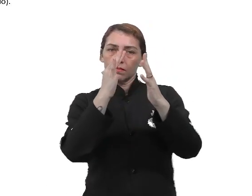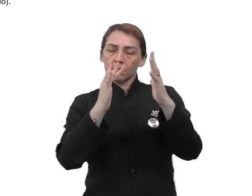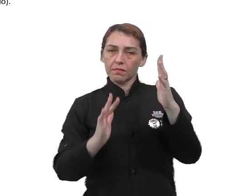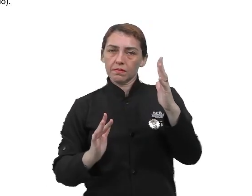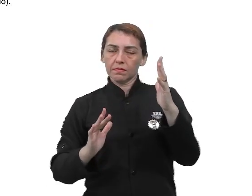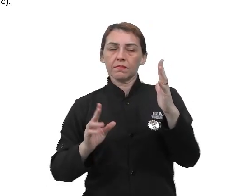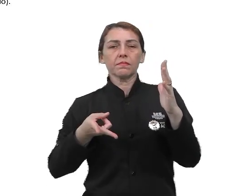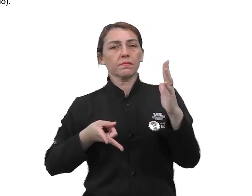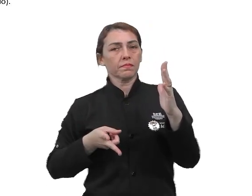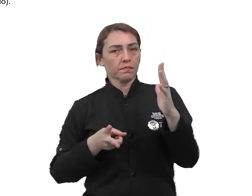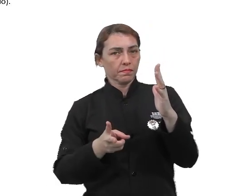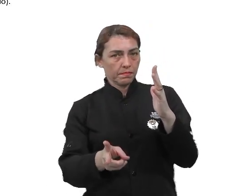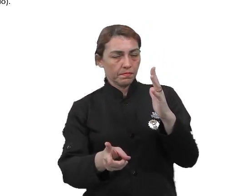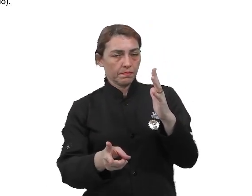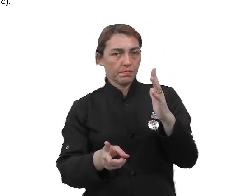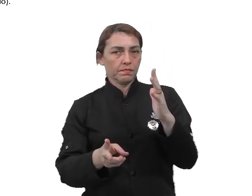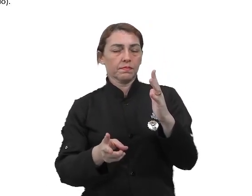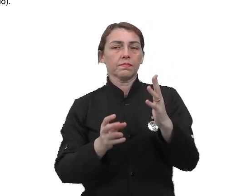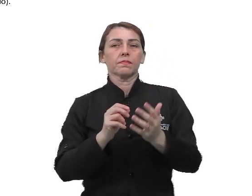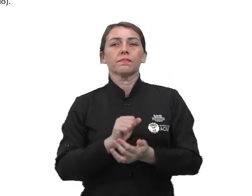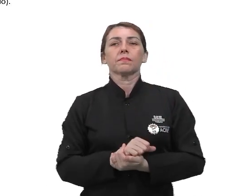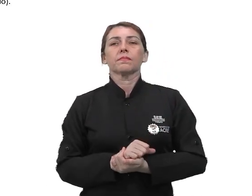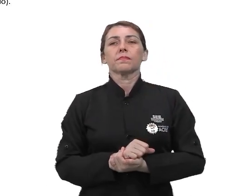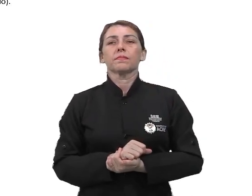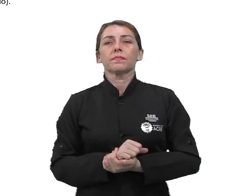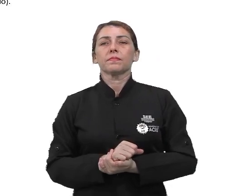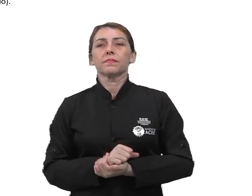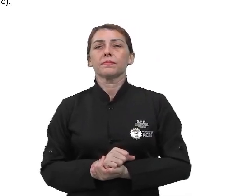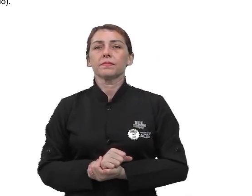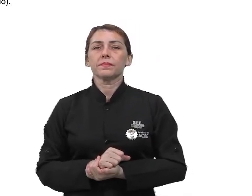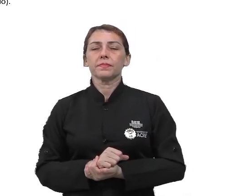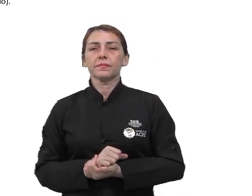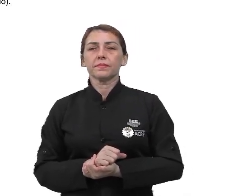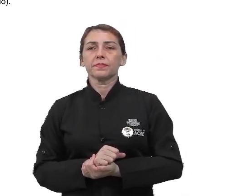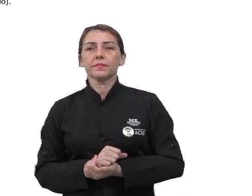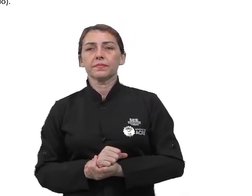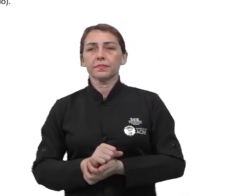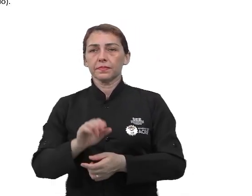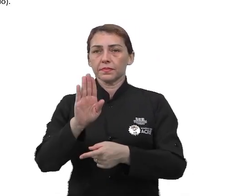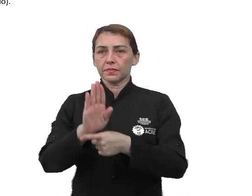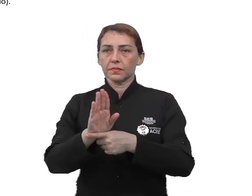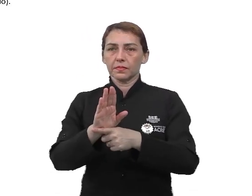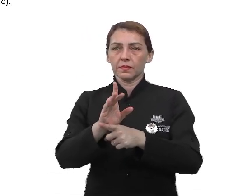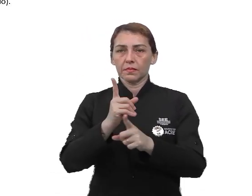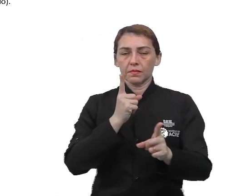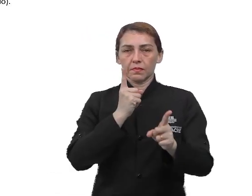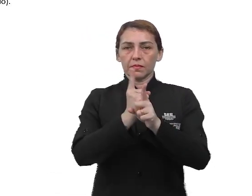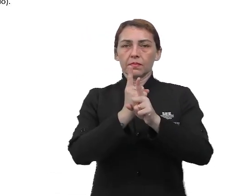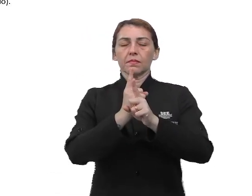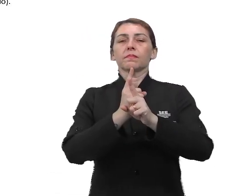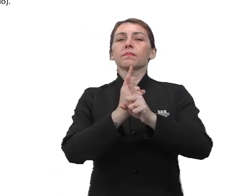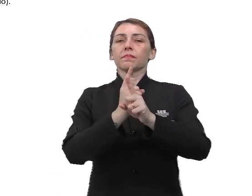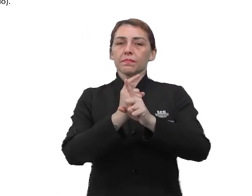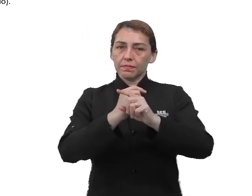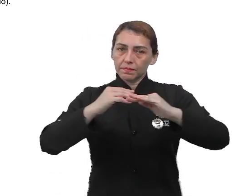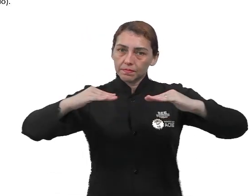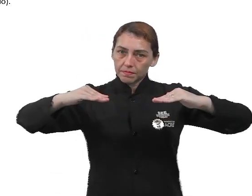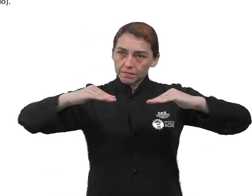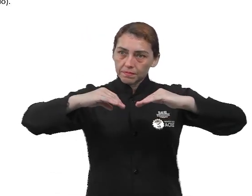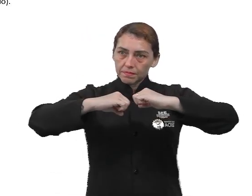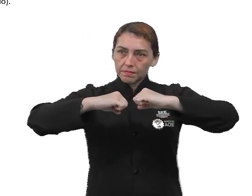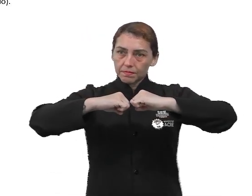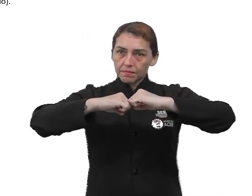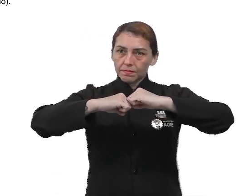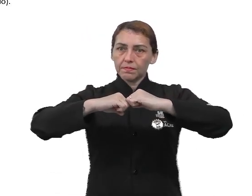faz continuar esse processo de soerguimento dessas montanhas, dessas cordilheiras? B. Encontro de placas